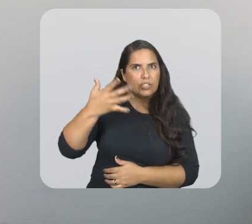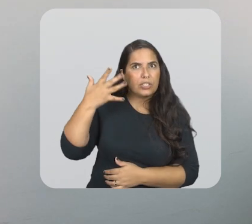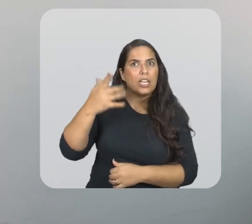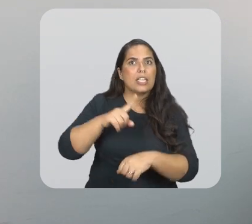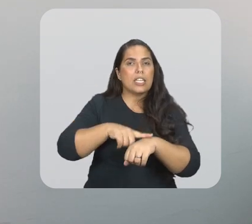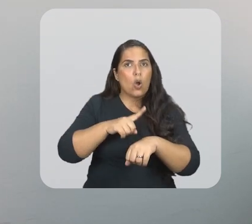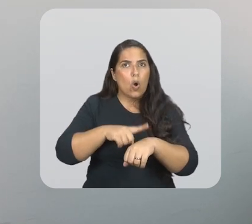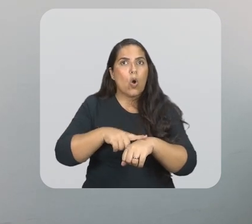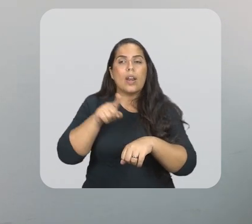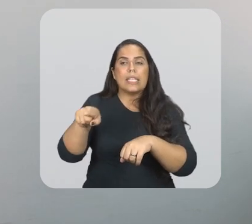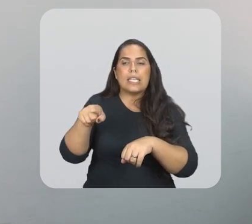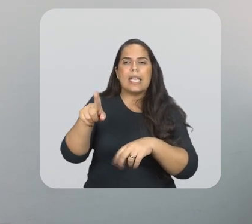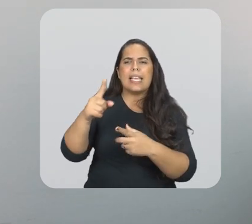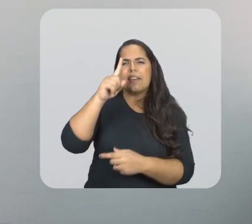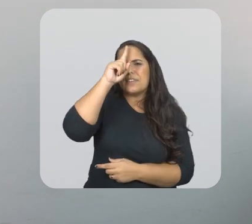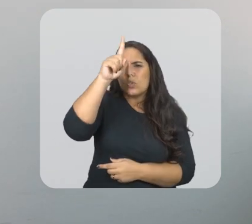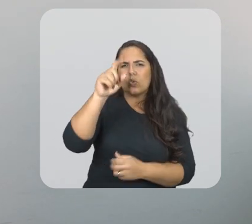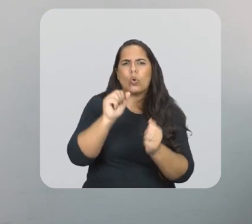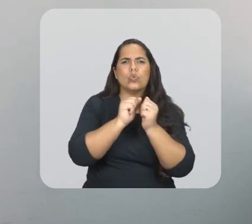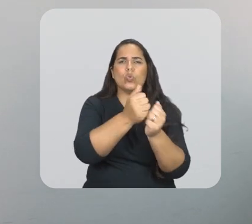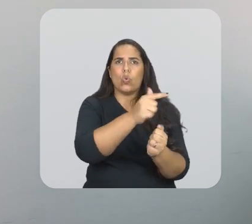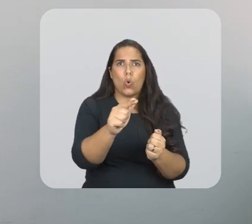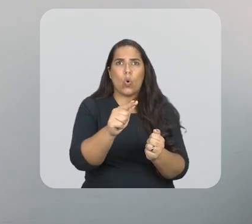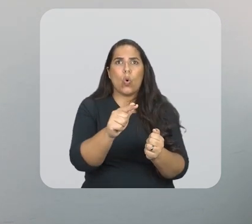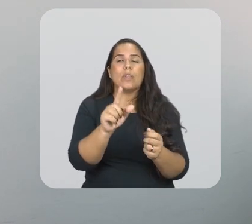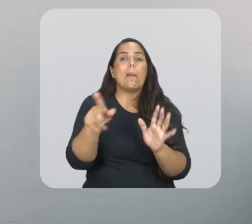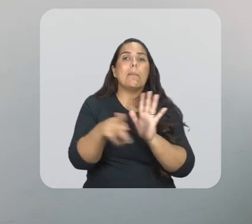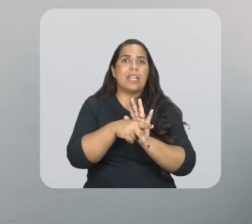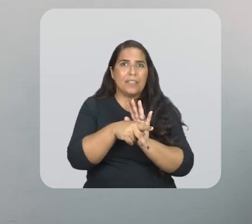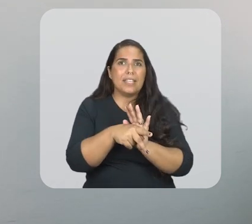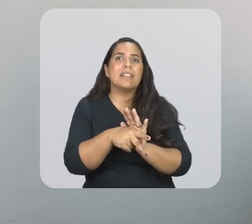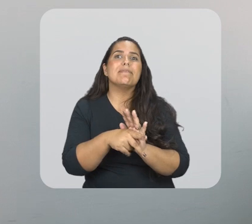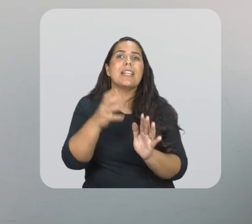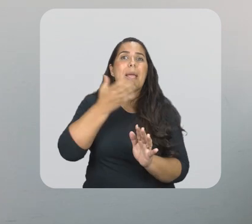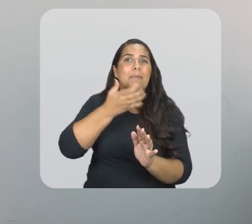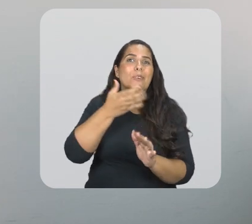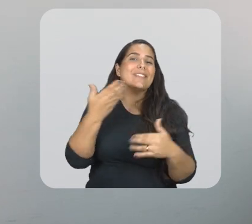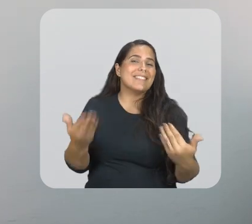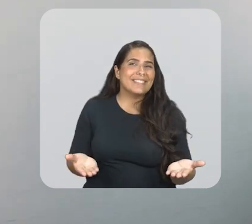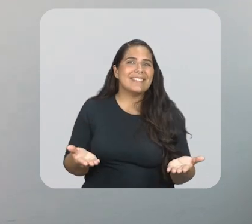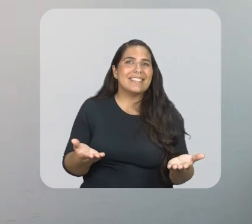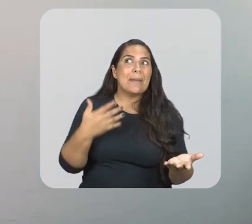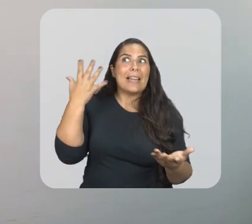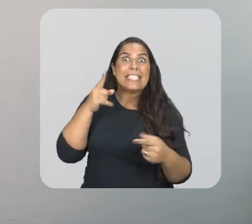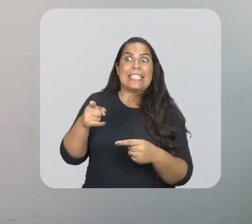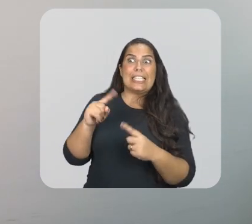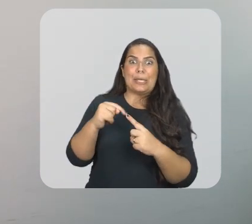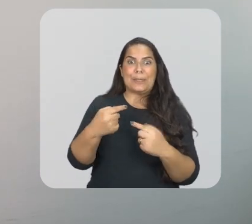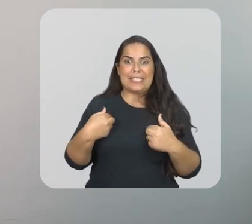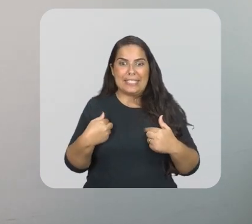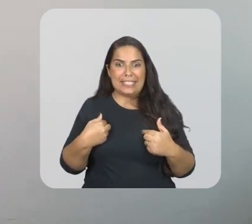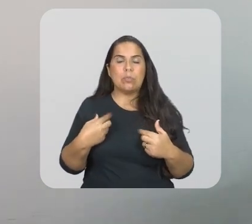do Woz, que é o cara que inventou, junto com o Steve Jobs, a Apple. Eu falo assim, eu não quero estar na minha palestra, eu quero estar na palestra